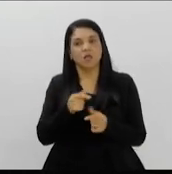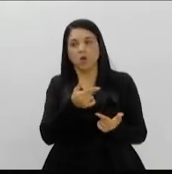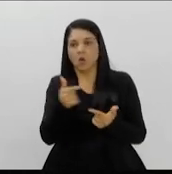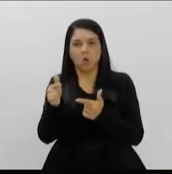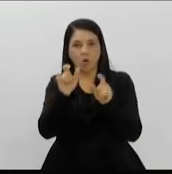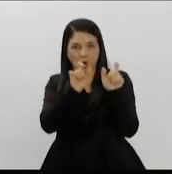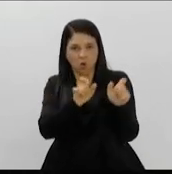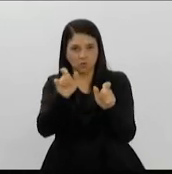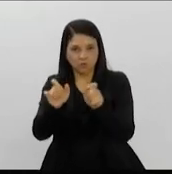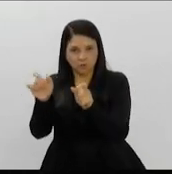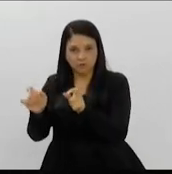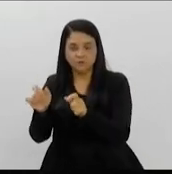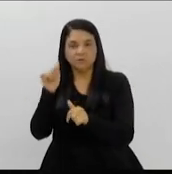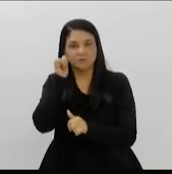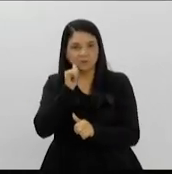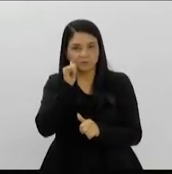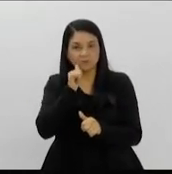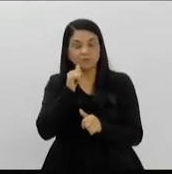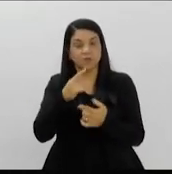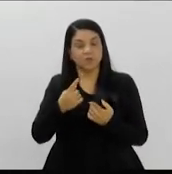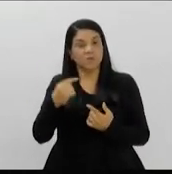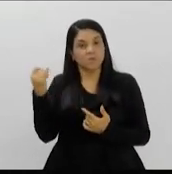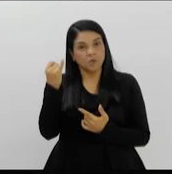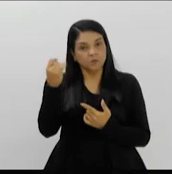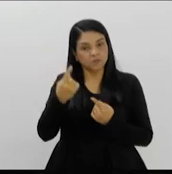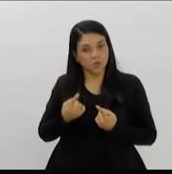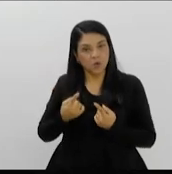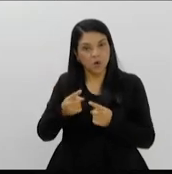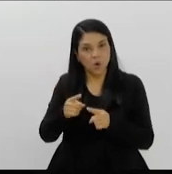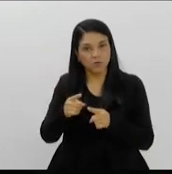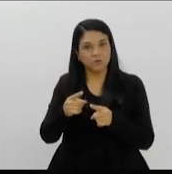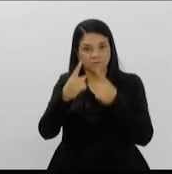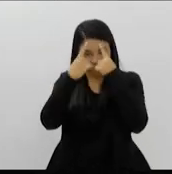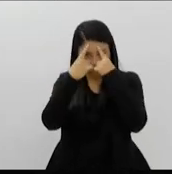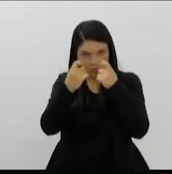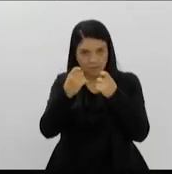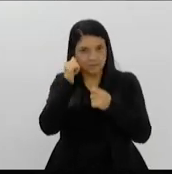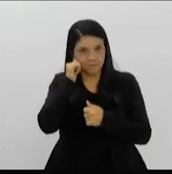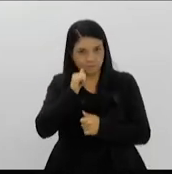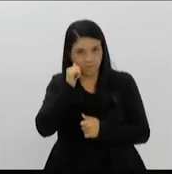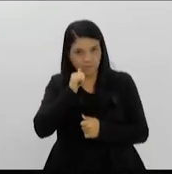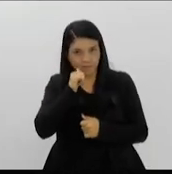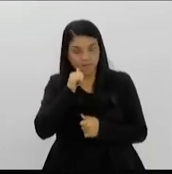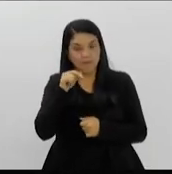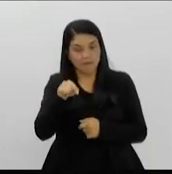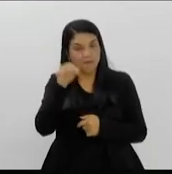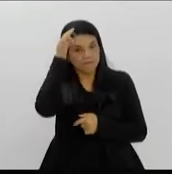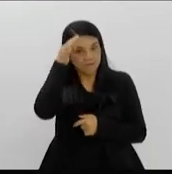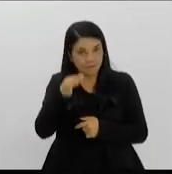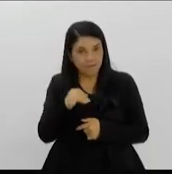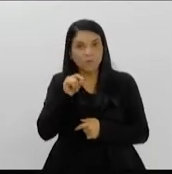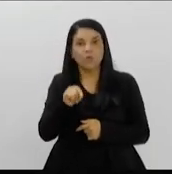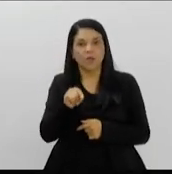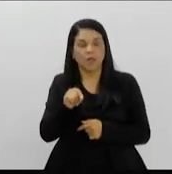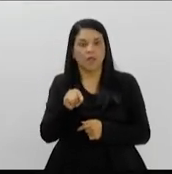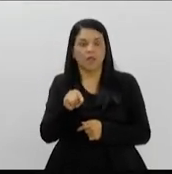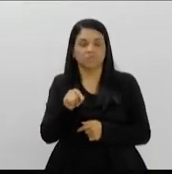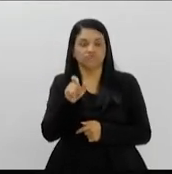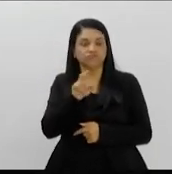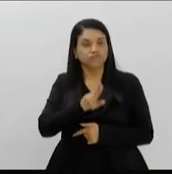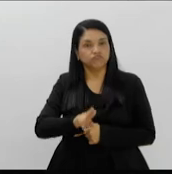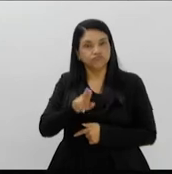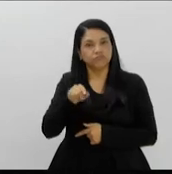combatem verdadeiramente a violência contra as mulheres compreendam que esse fato ele não deve ser utilizado